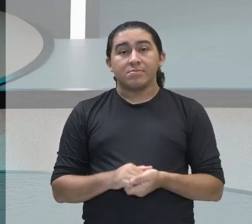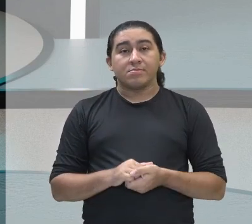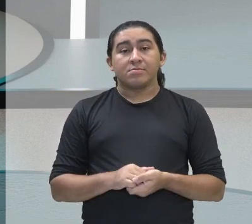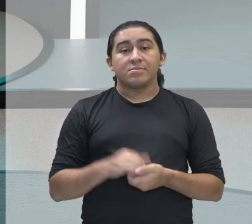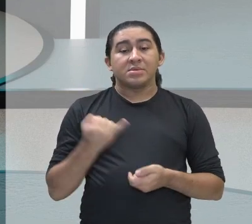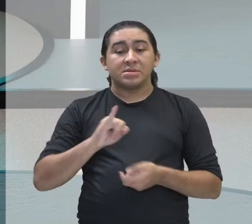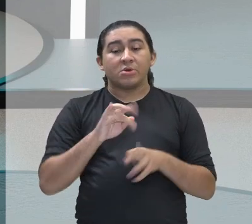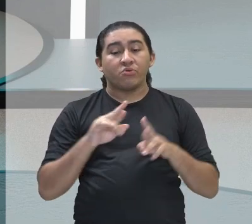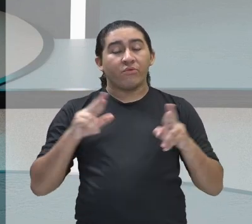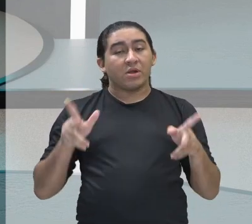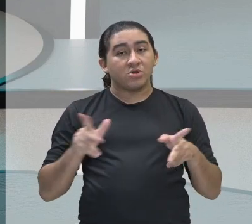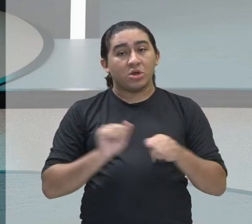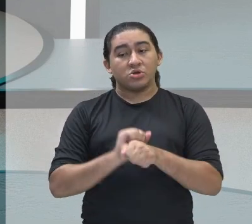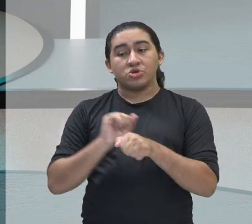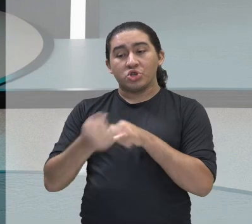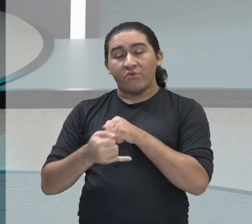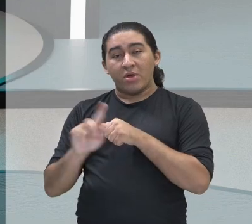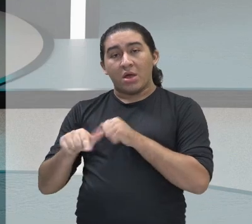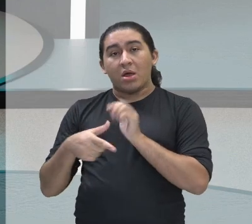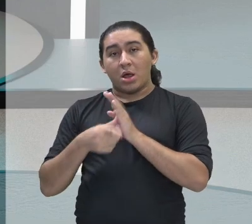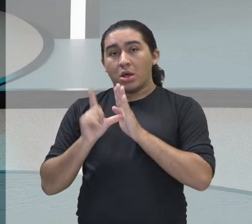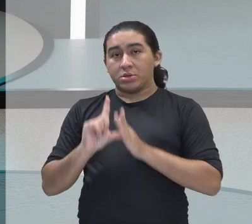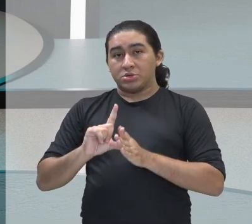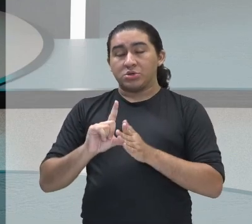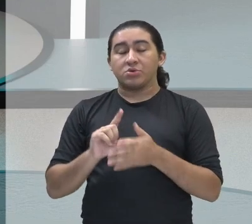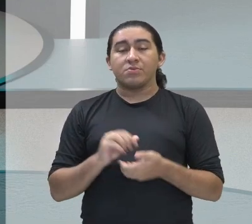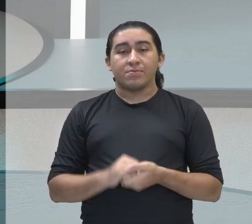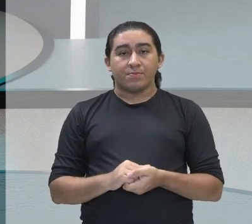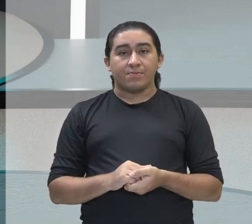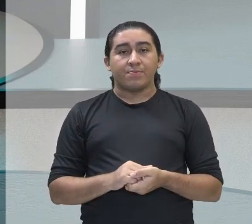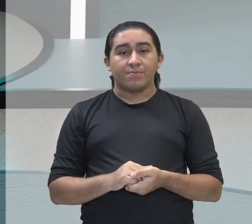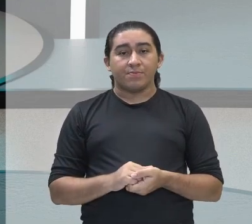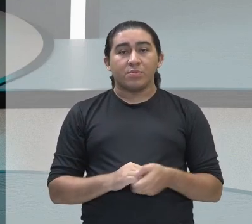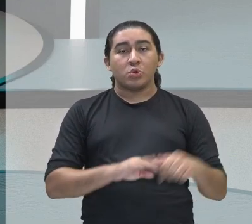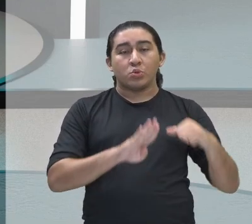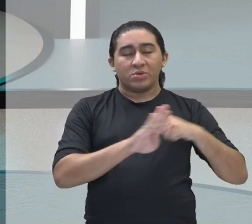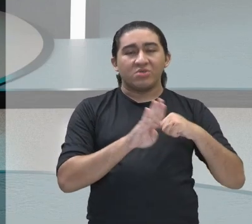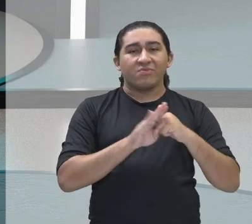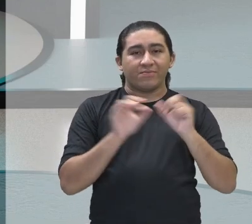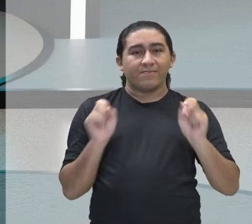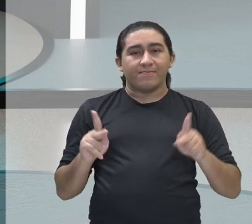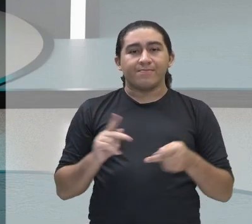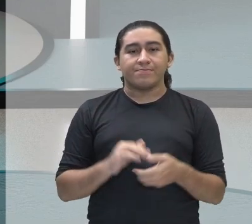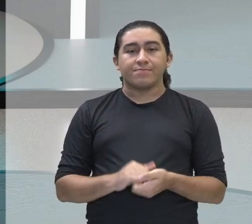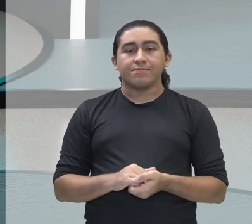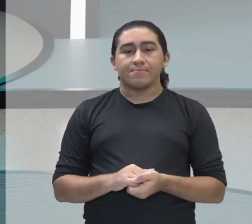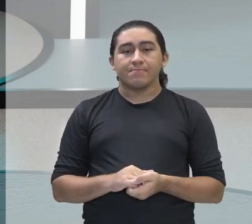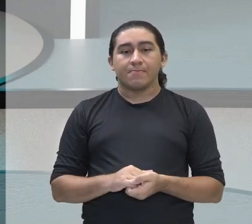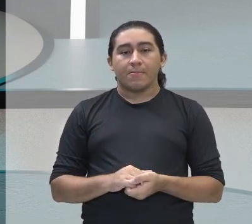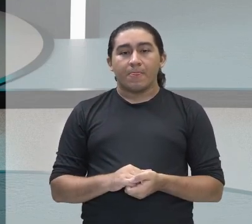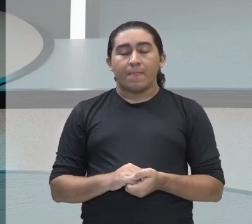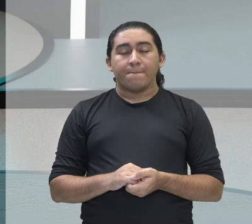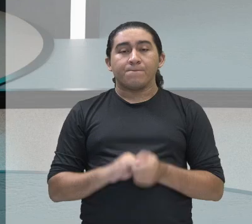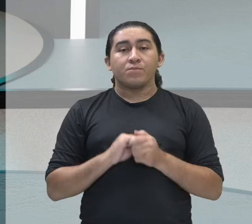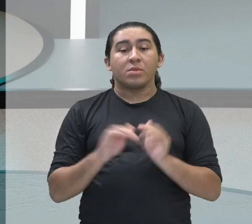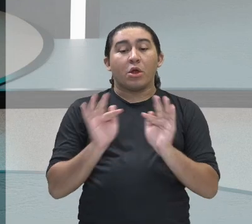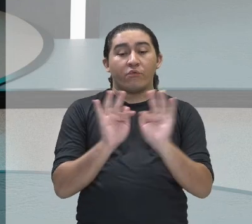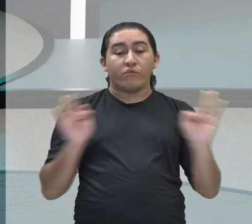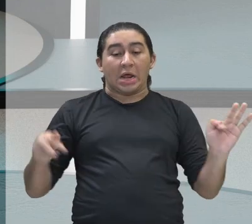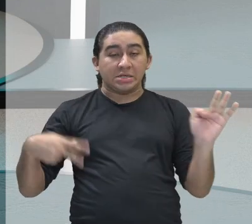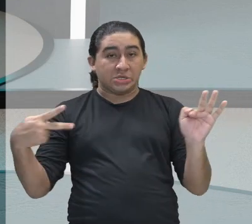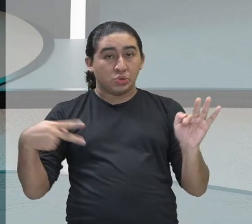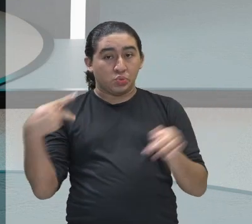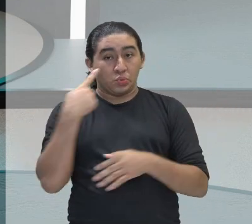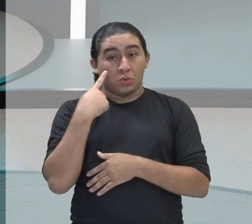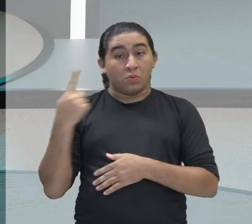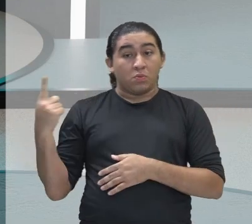aqui, o adjetivo viria antes do substantivo, ok? The pairs of shoes, o par